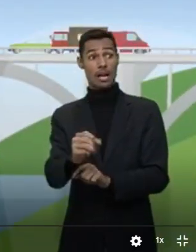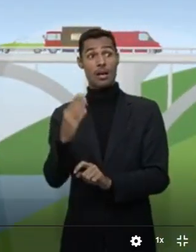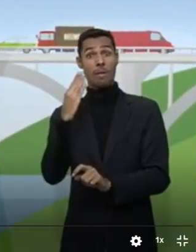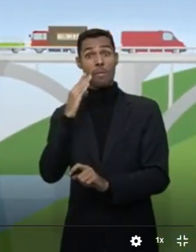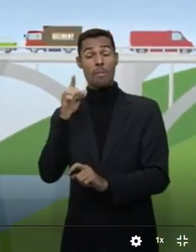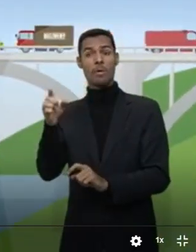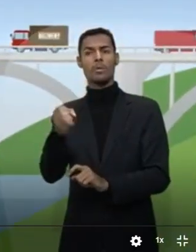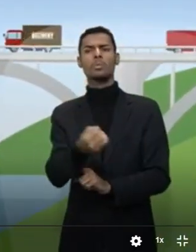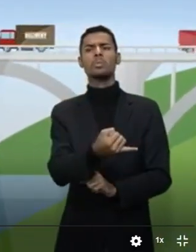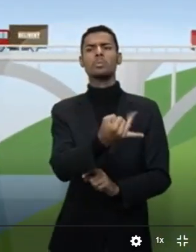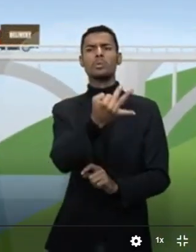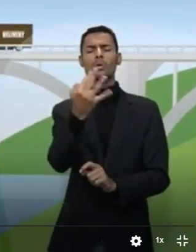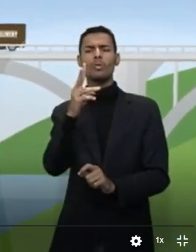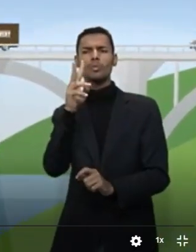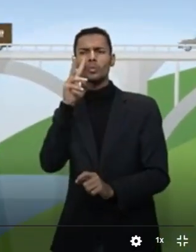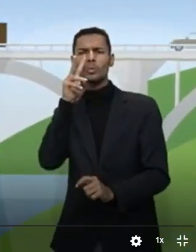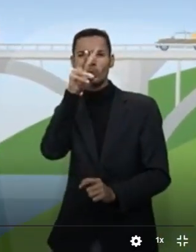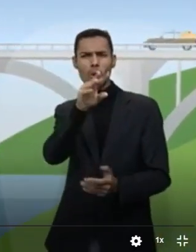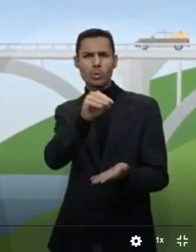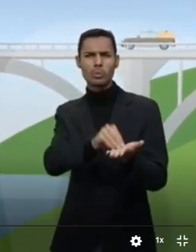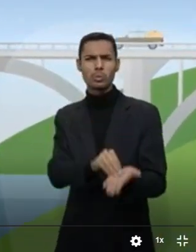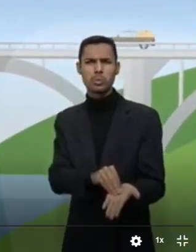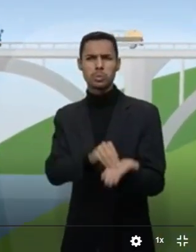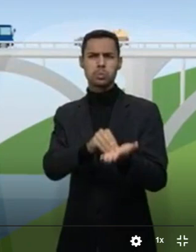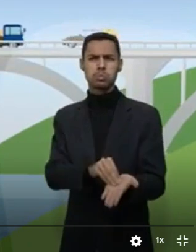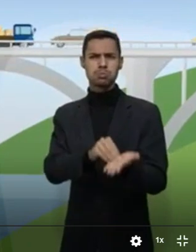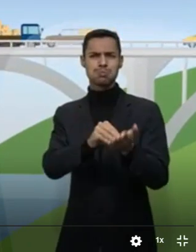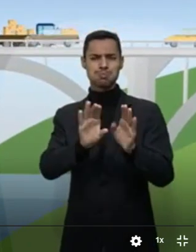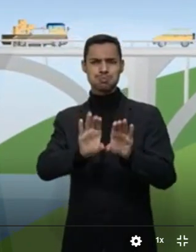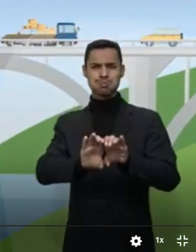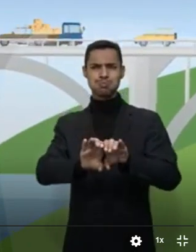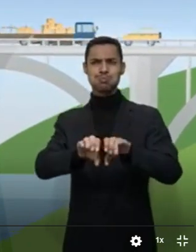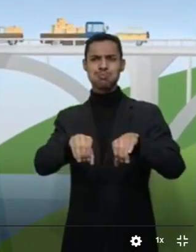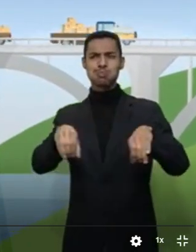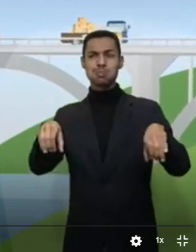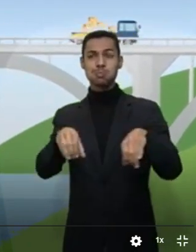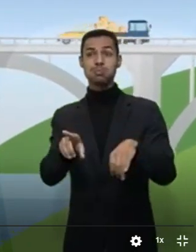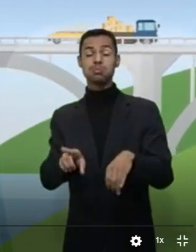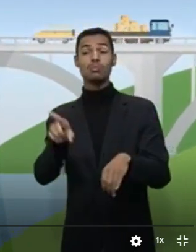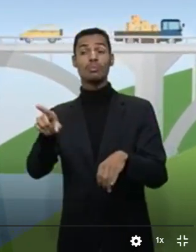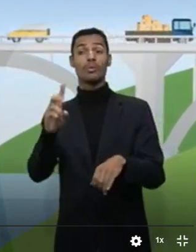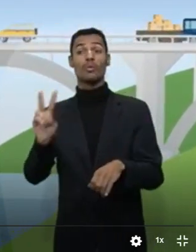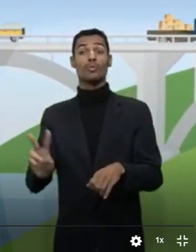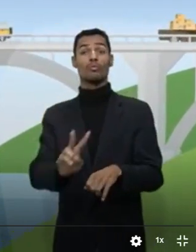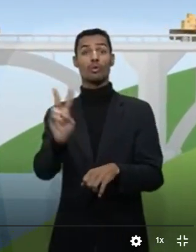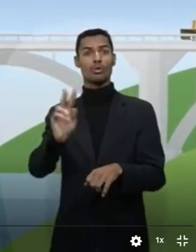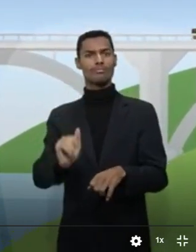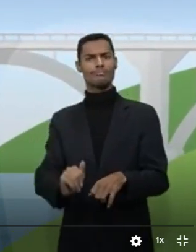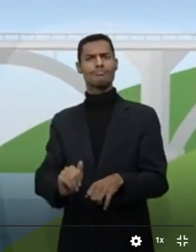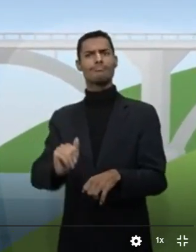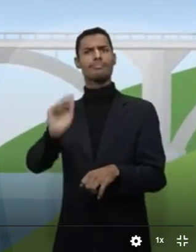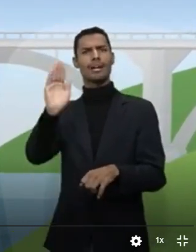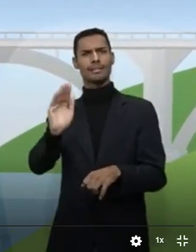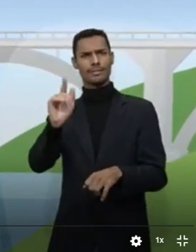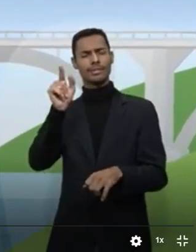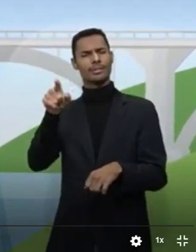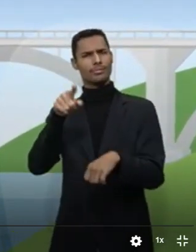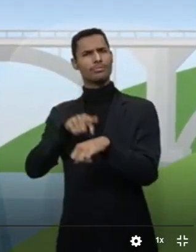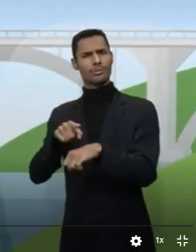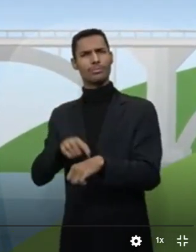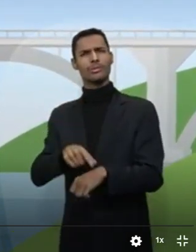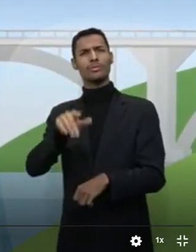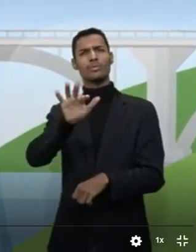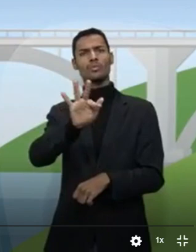dos esforços que agem sobre a estrutura da viga estão relacionados aos valores máximos e mínimos do momento